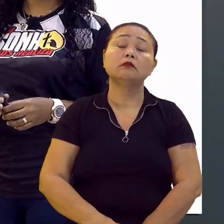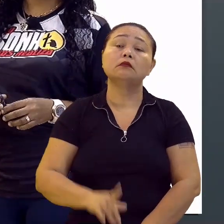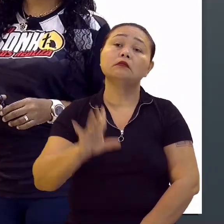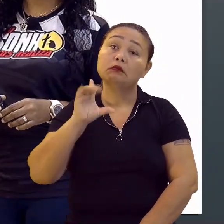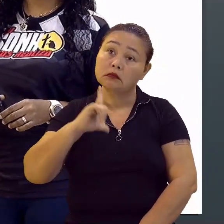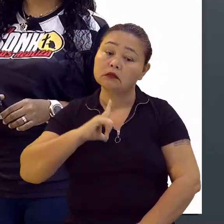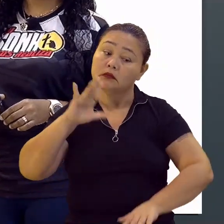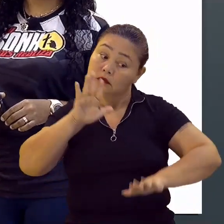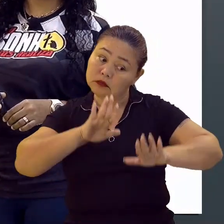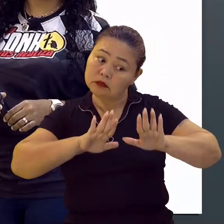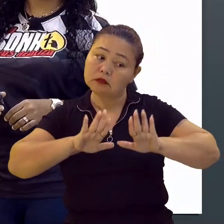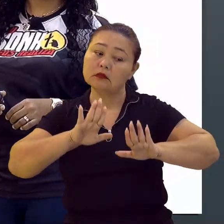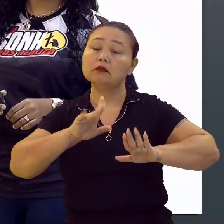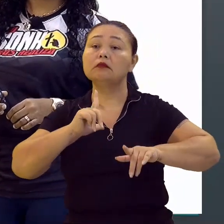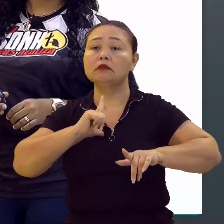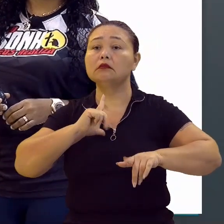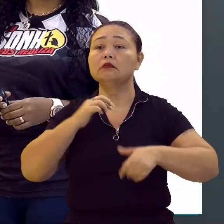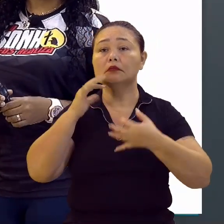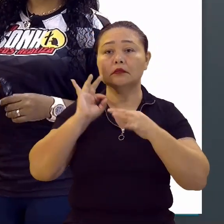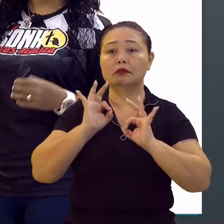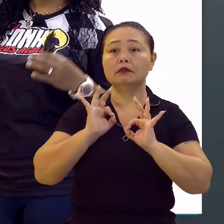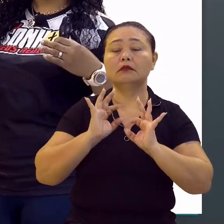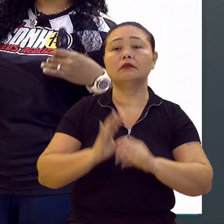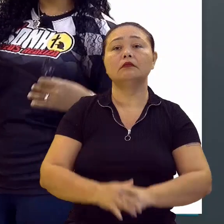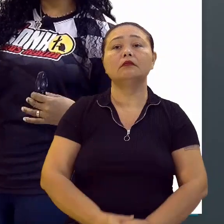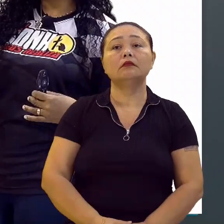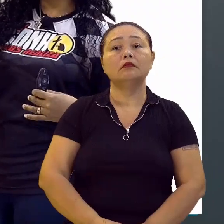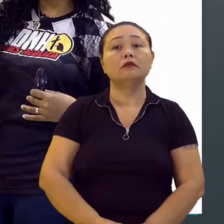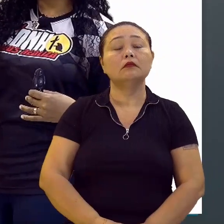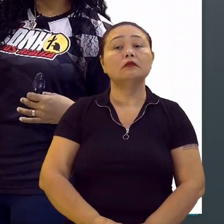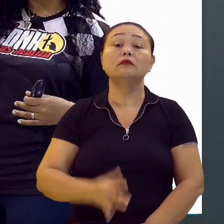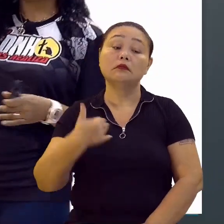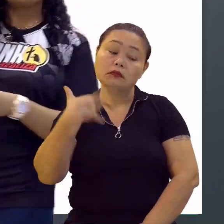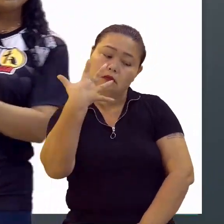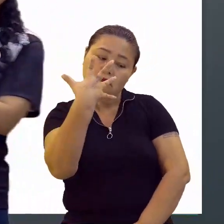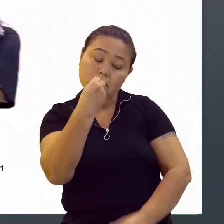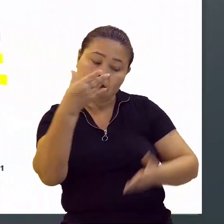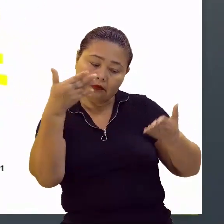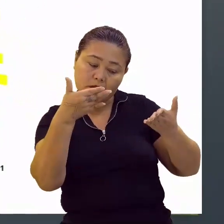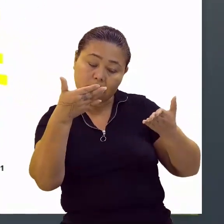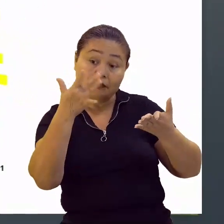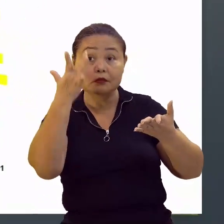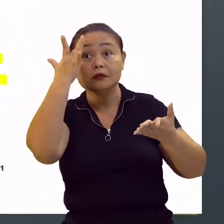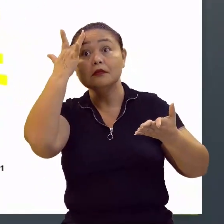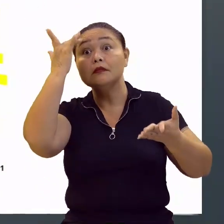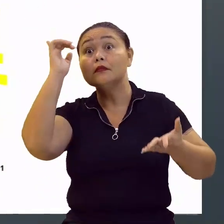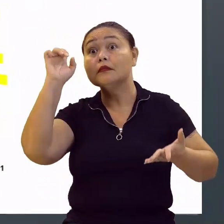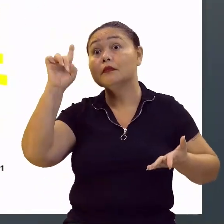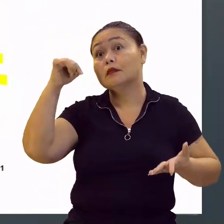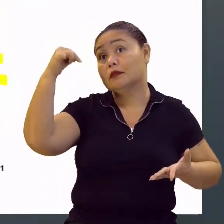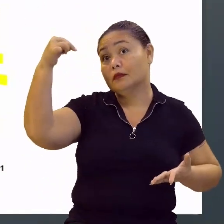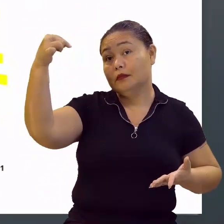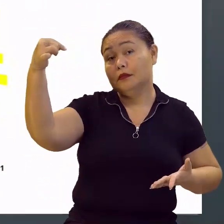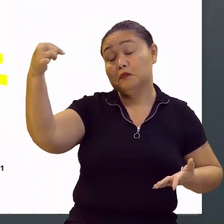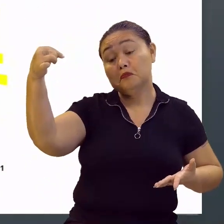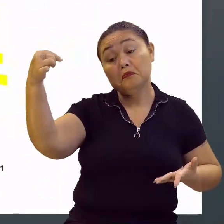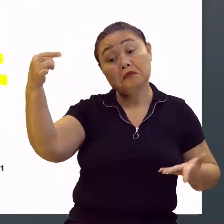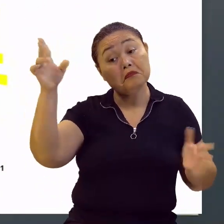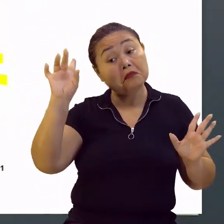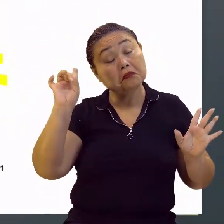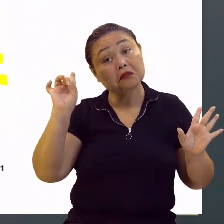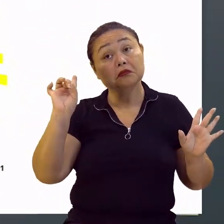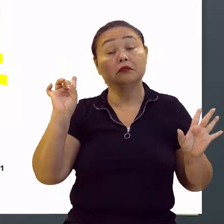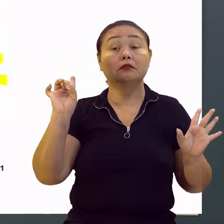muito cuidado, certo? O que é belo hoje, amanhã pode não ser